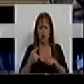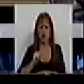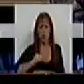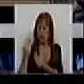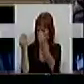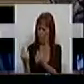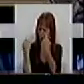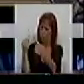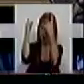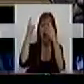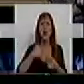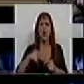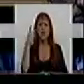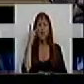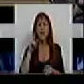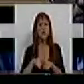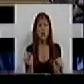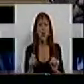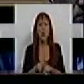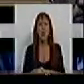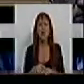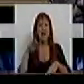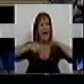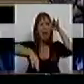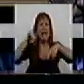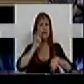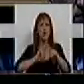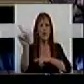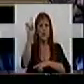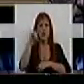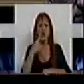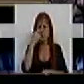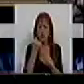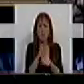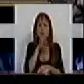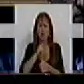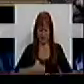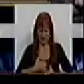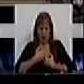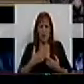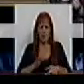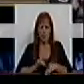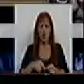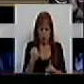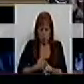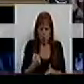contra a injustiça, que nós vemos, não é ilusionismo, senhora deputada. Os ferroviários sentem e